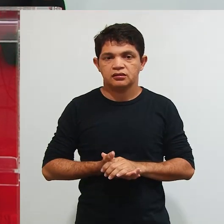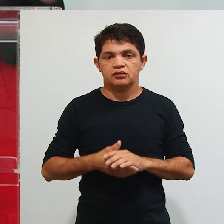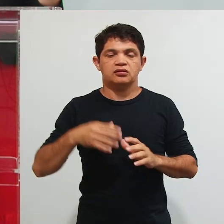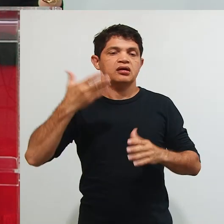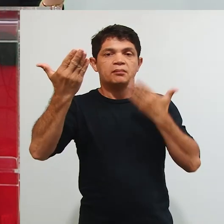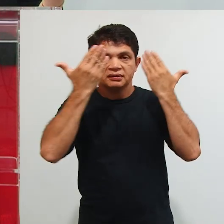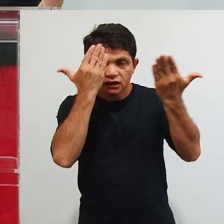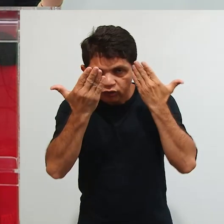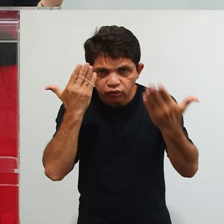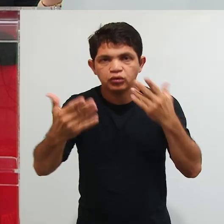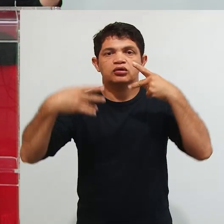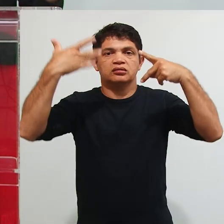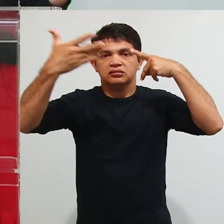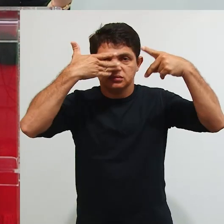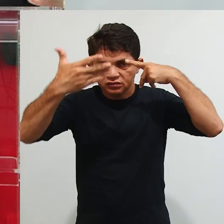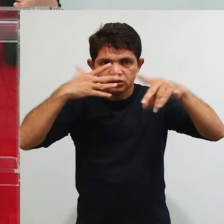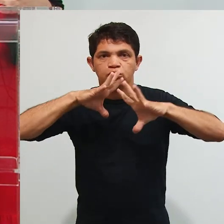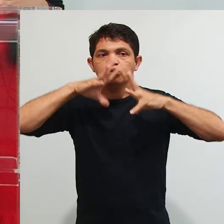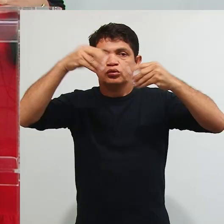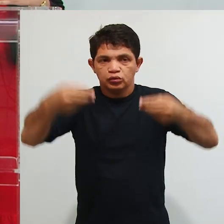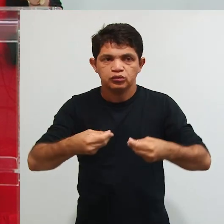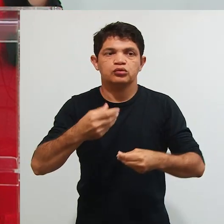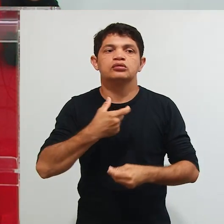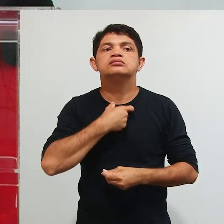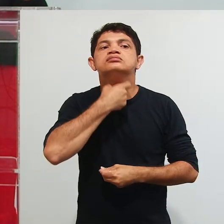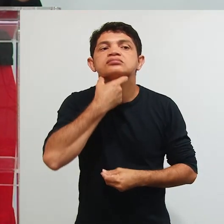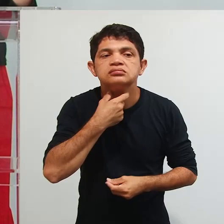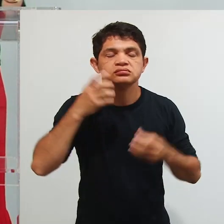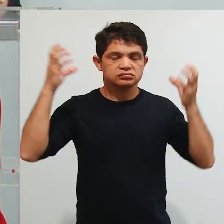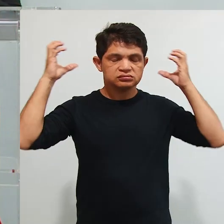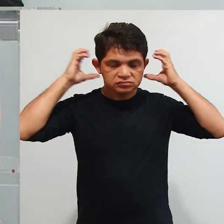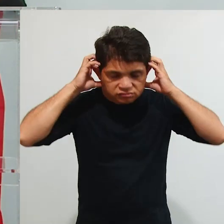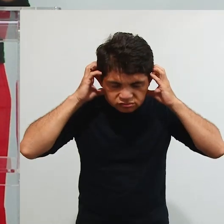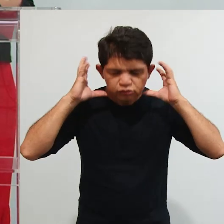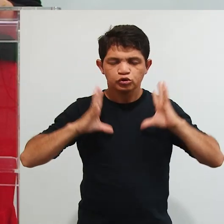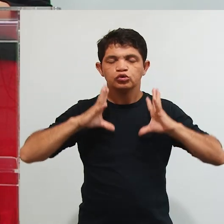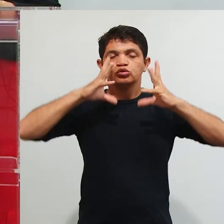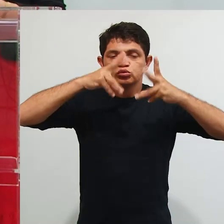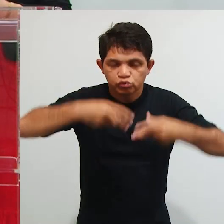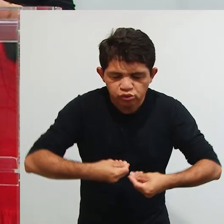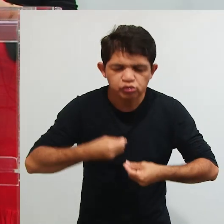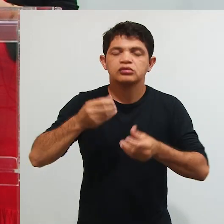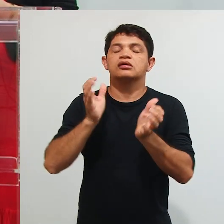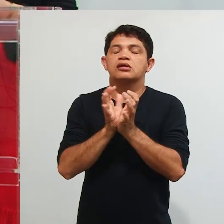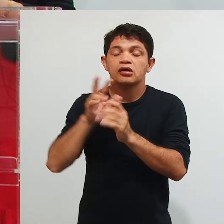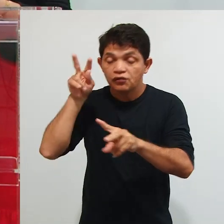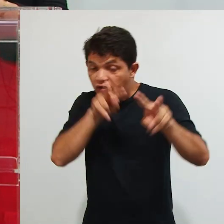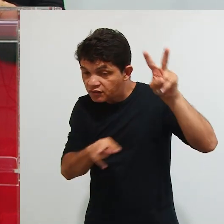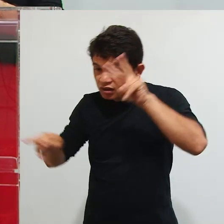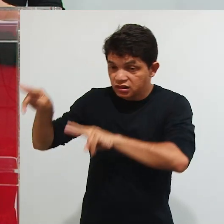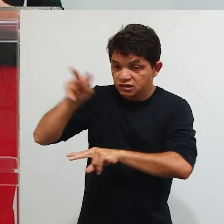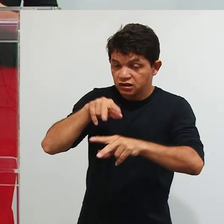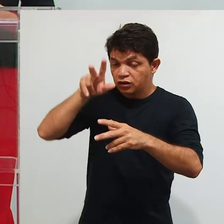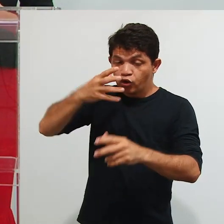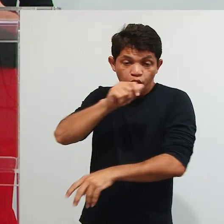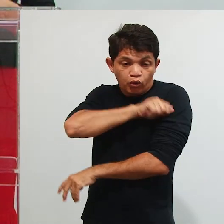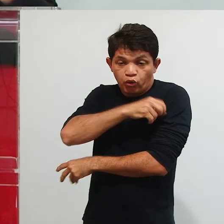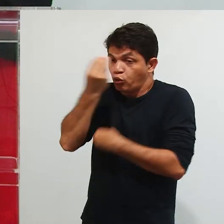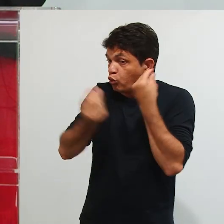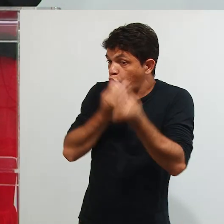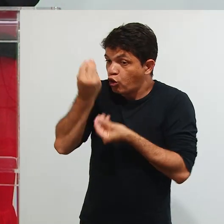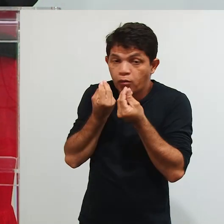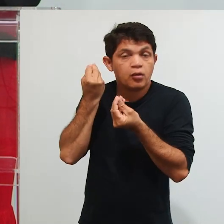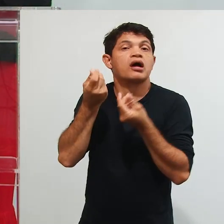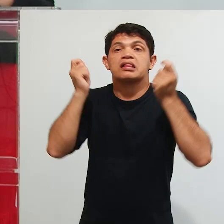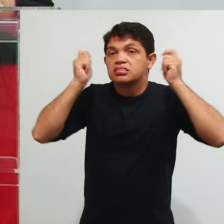só o psicopedagogo ou o fonoaudiólogo. É um conjunto de profissionais que vão avaliar